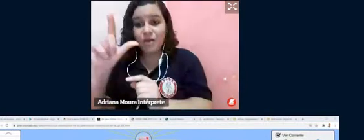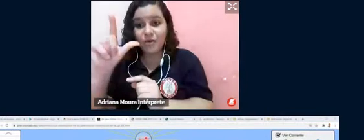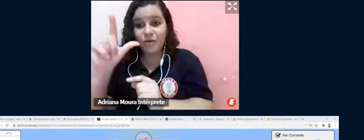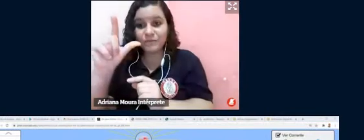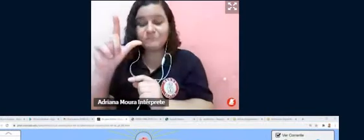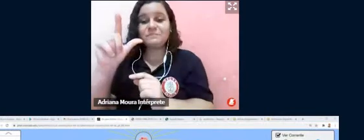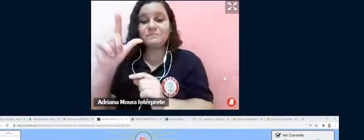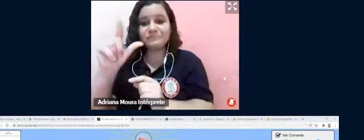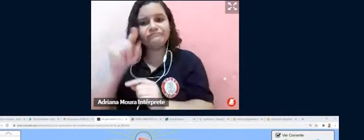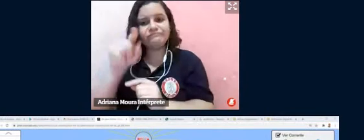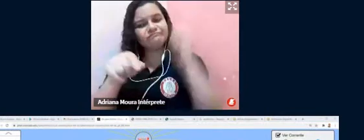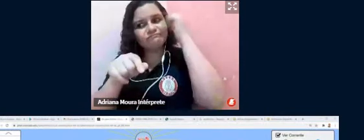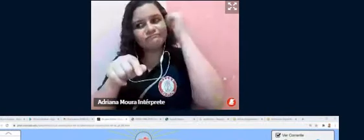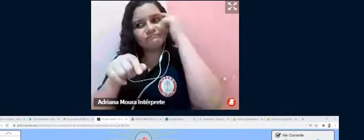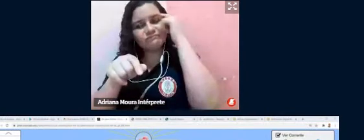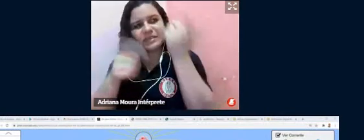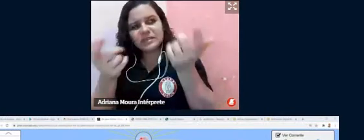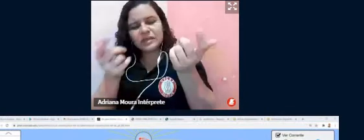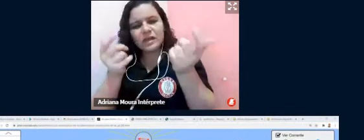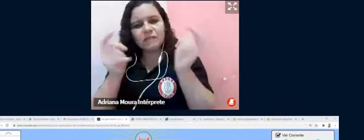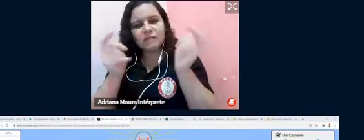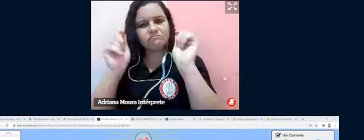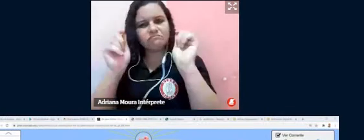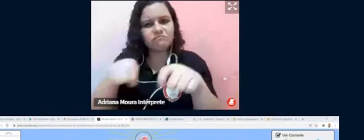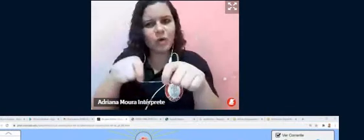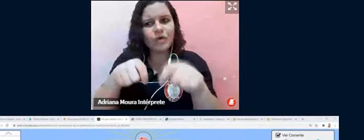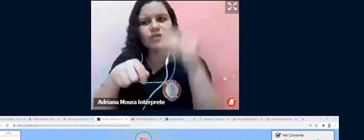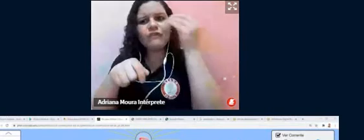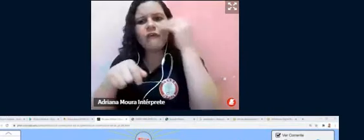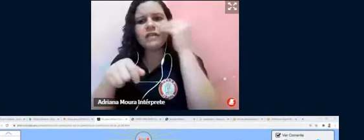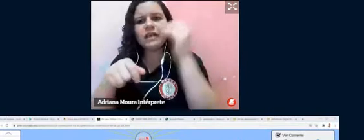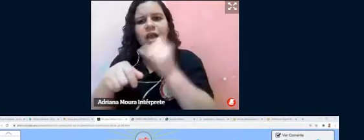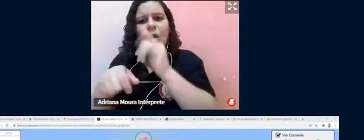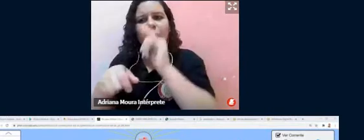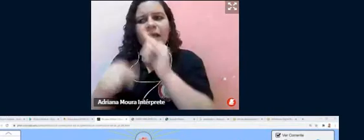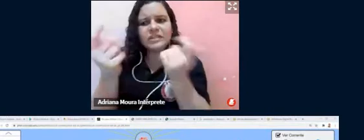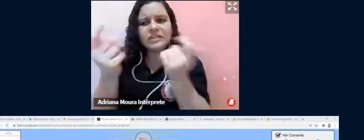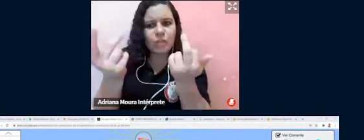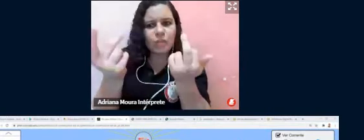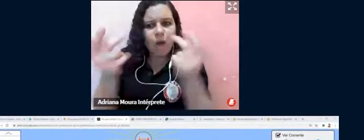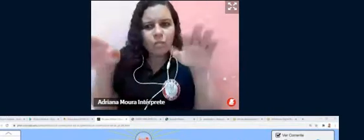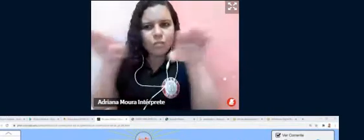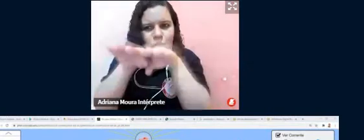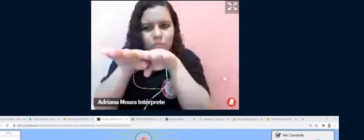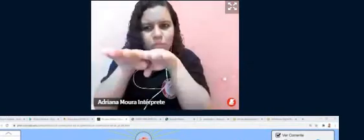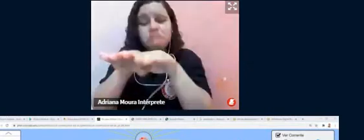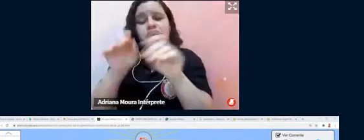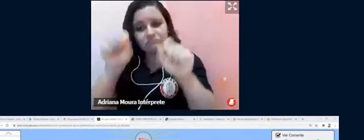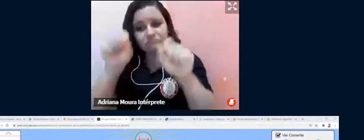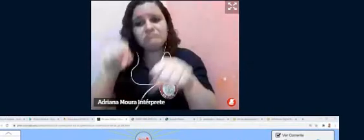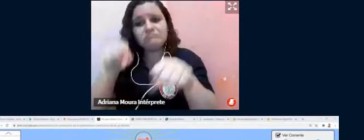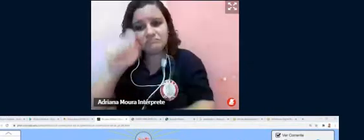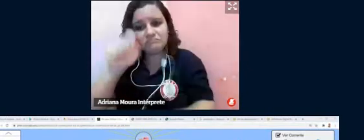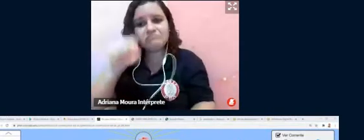Aí você pode dizer, e tem como você fazer com que a corrente nos dois sejam iguais? Tem. Desde que você deixe as